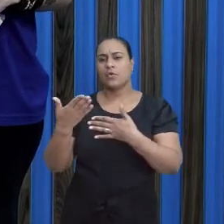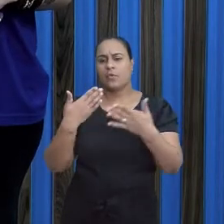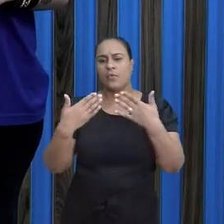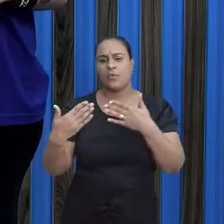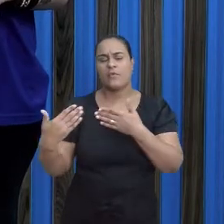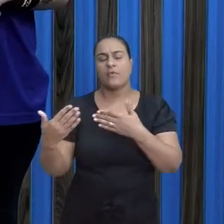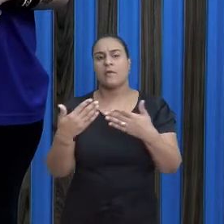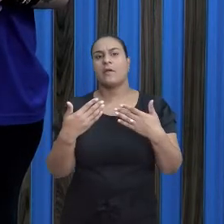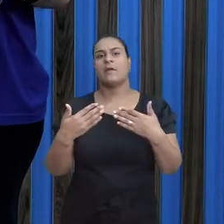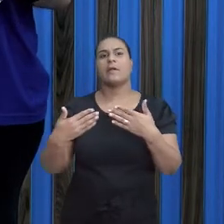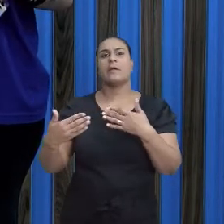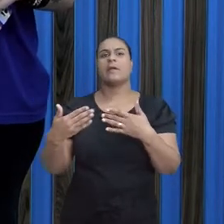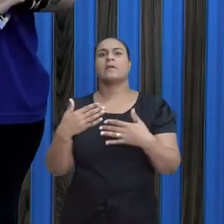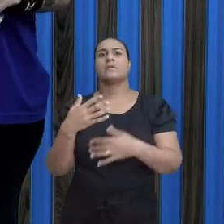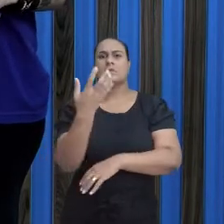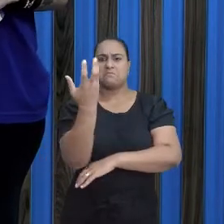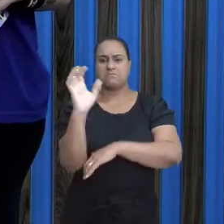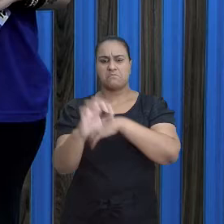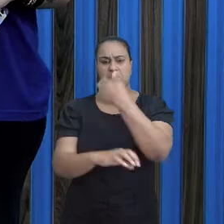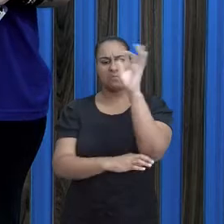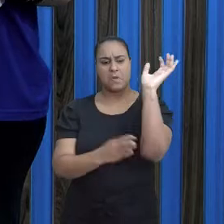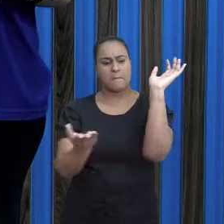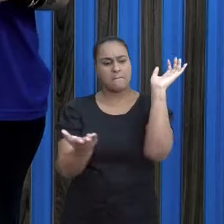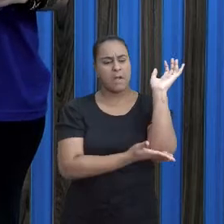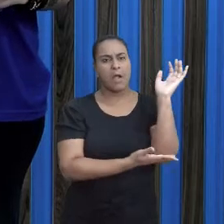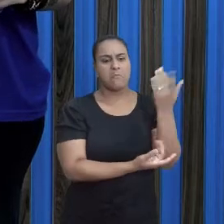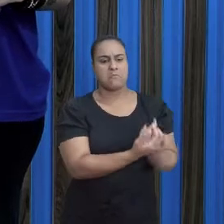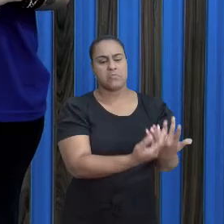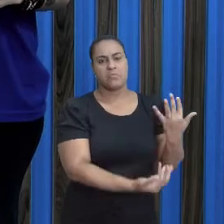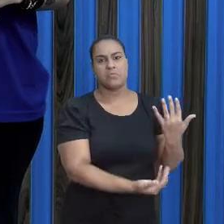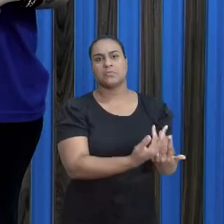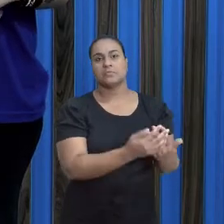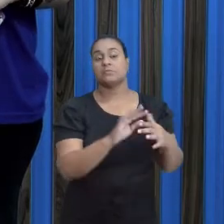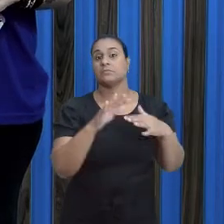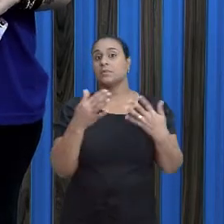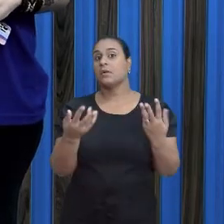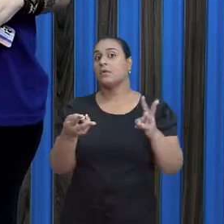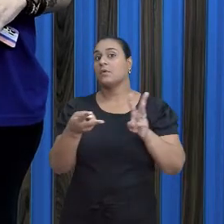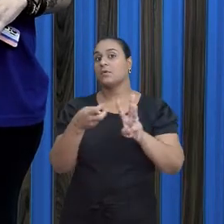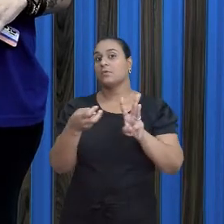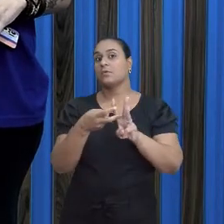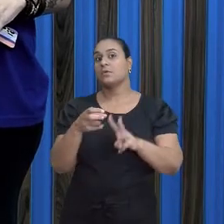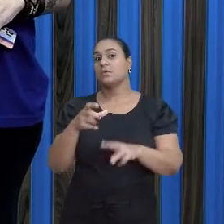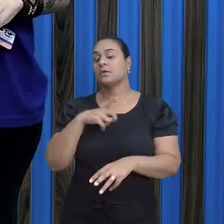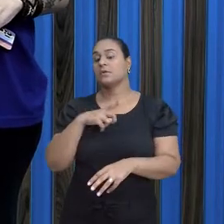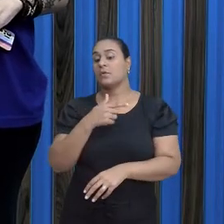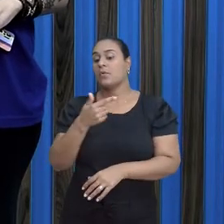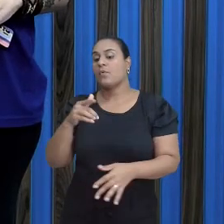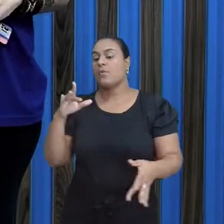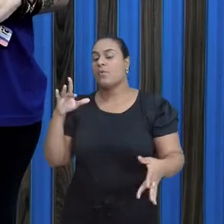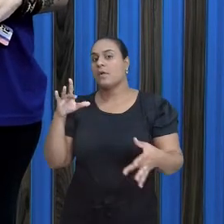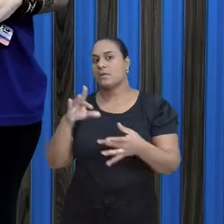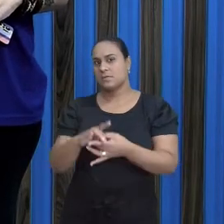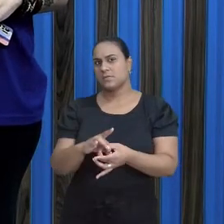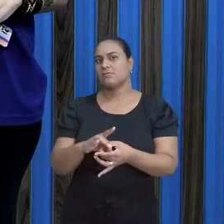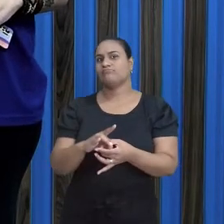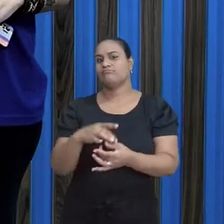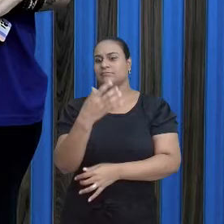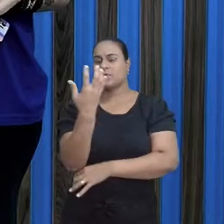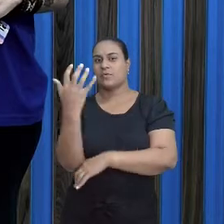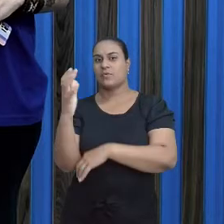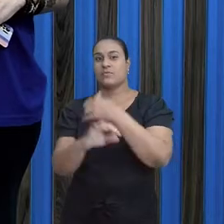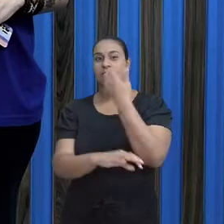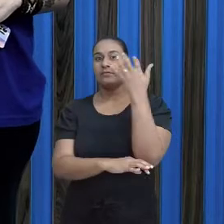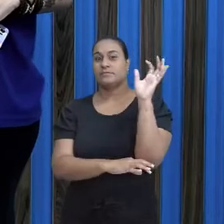questões de desmatamentos, queimadas, e os indígenas, eles têm outra relação, certo? Com a natureza,